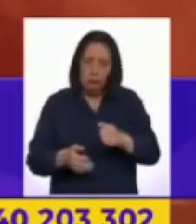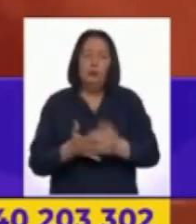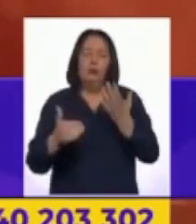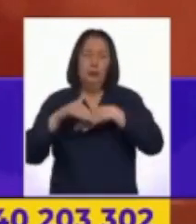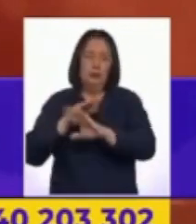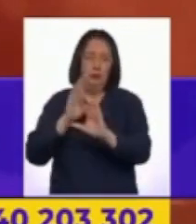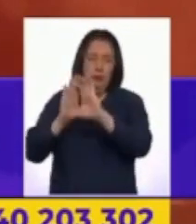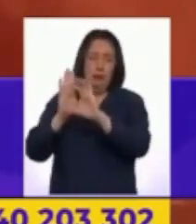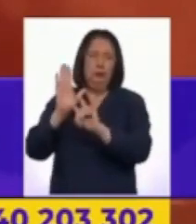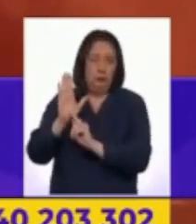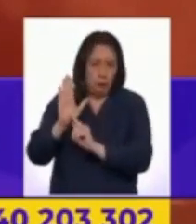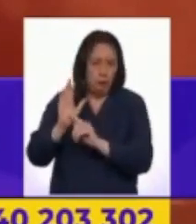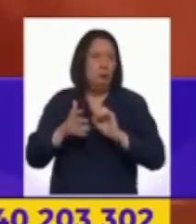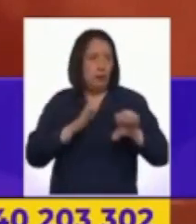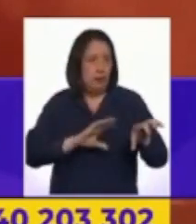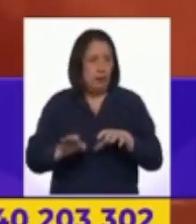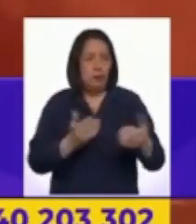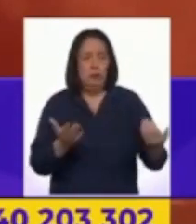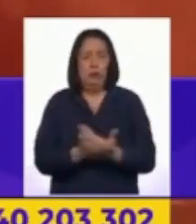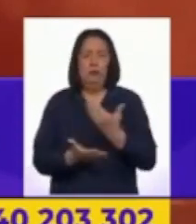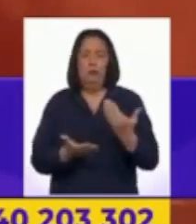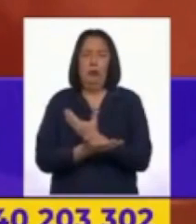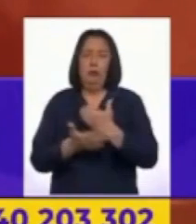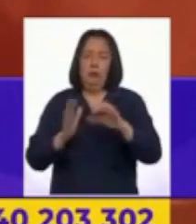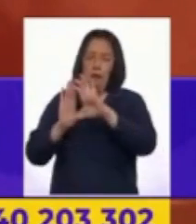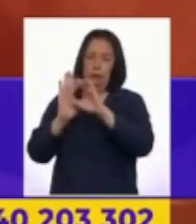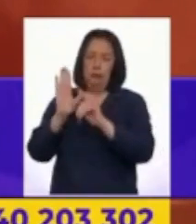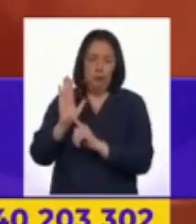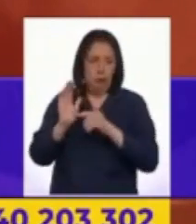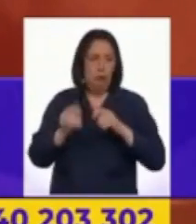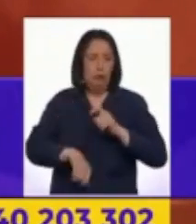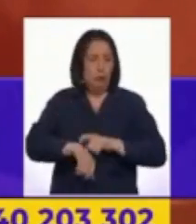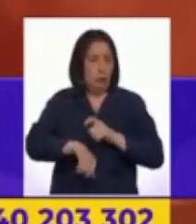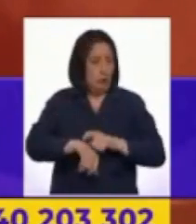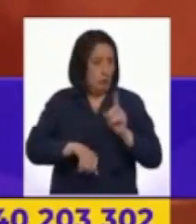constituintes para elaborar uma noiva Constitucional